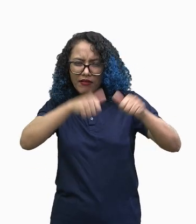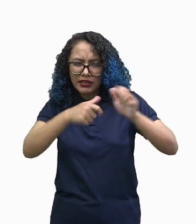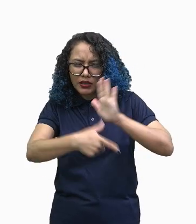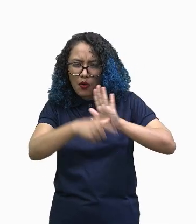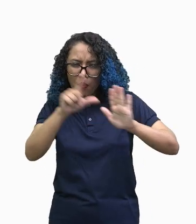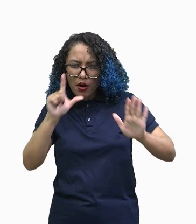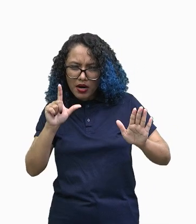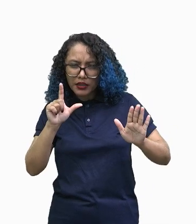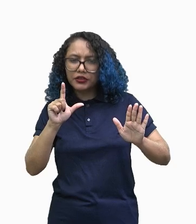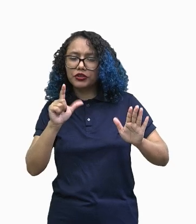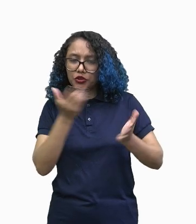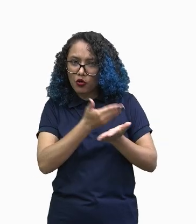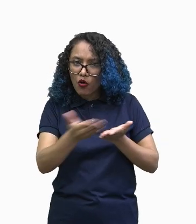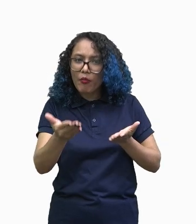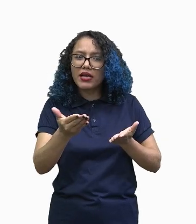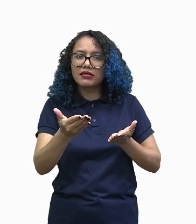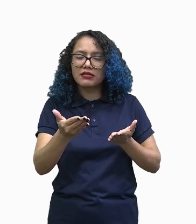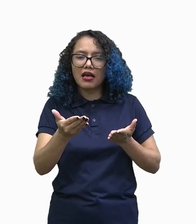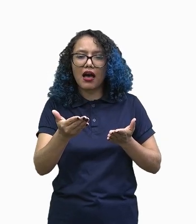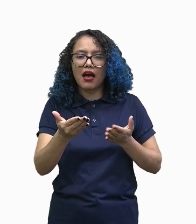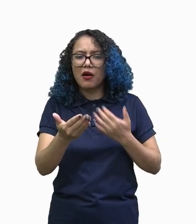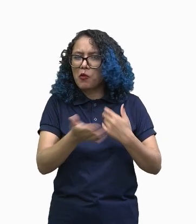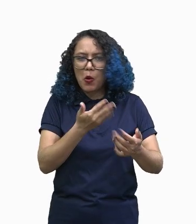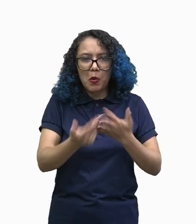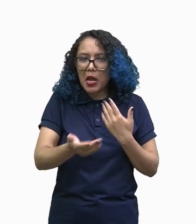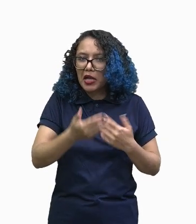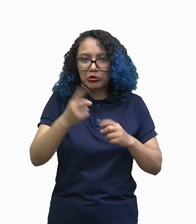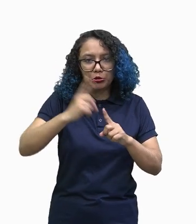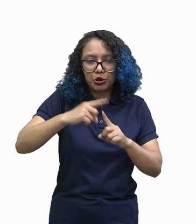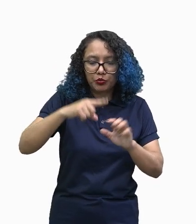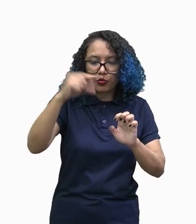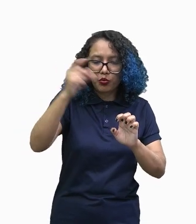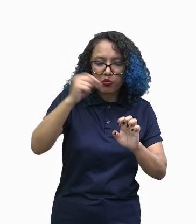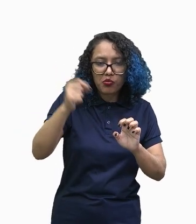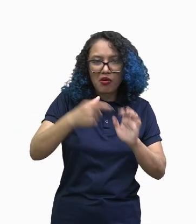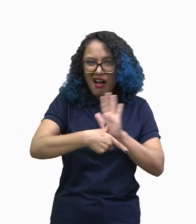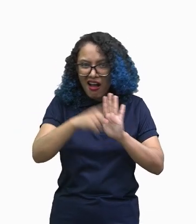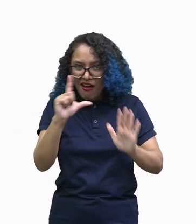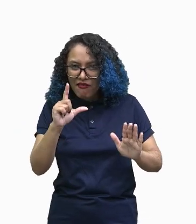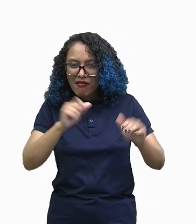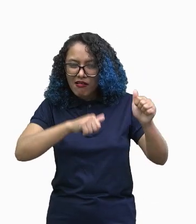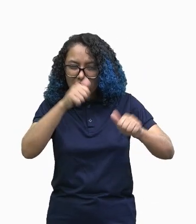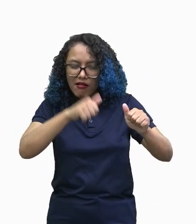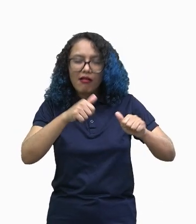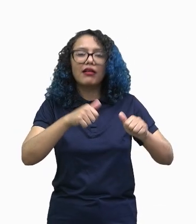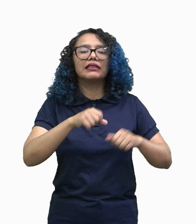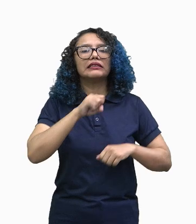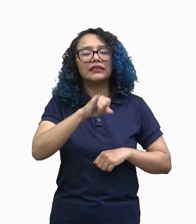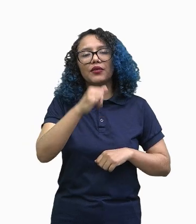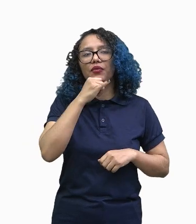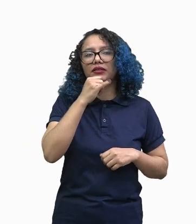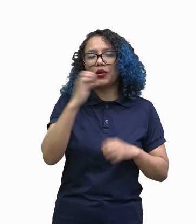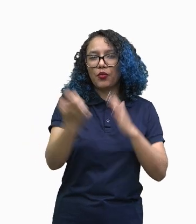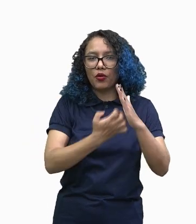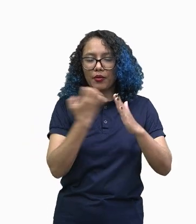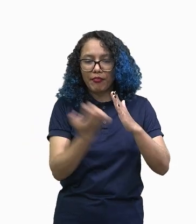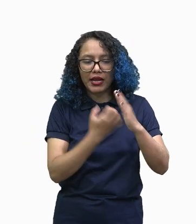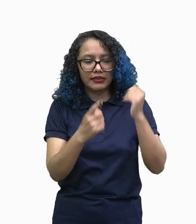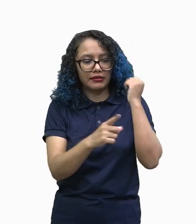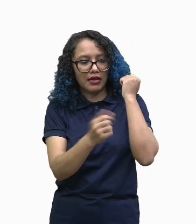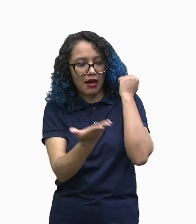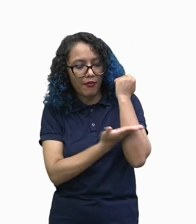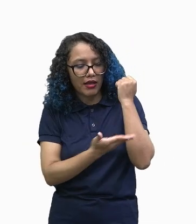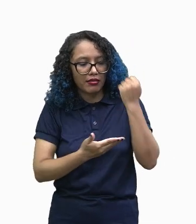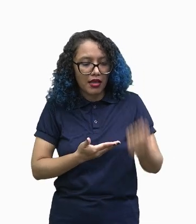impactos antes da instalação de qualquer empreendimento, se for para uma madeireira, se for para mineração, é